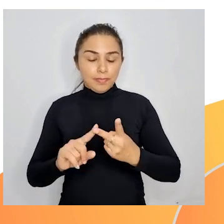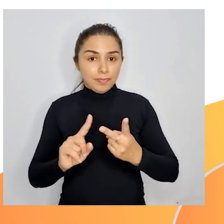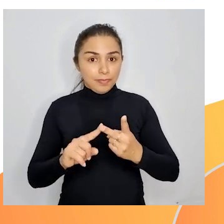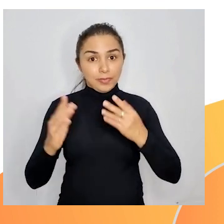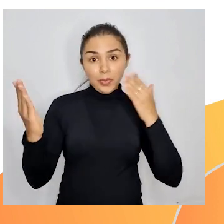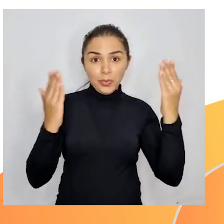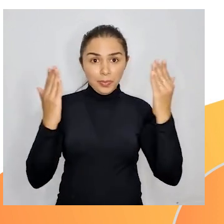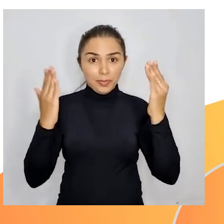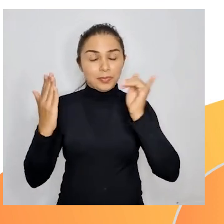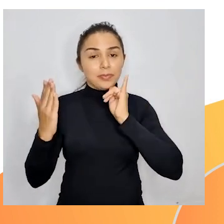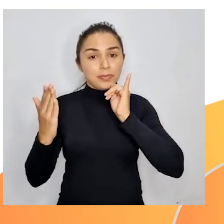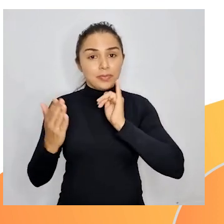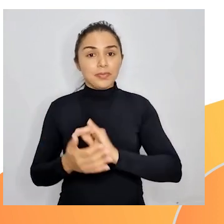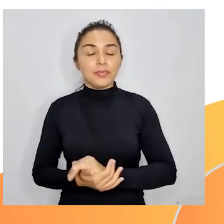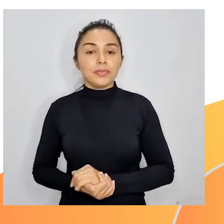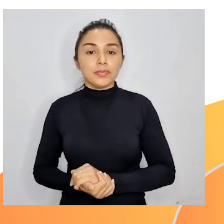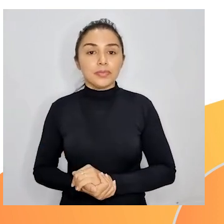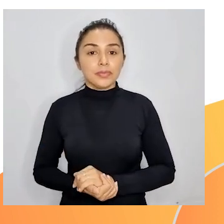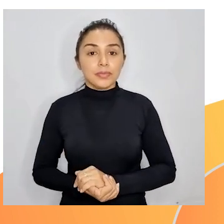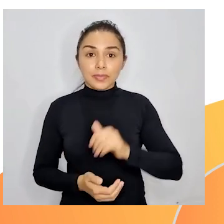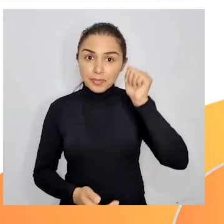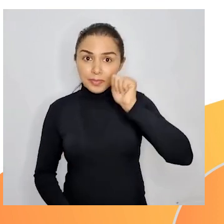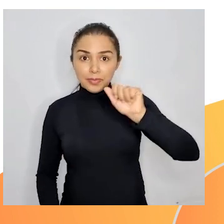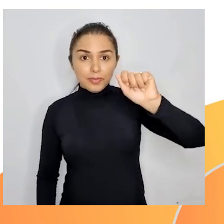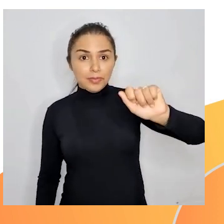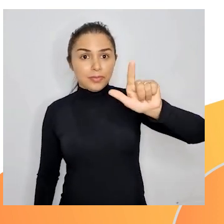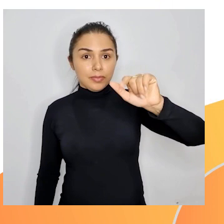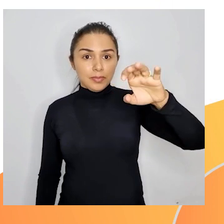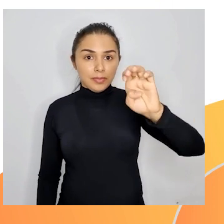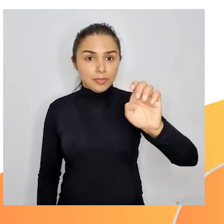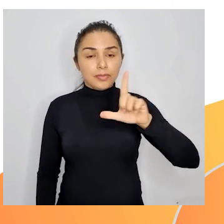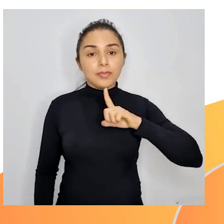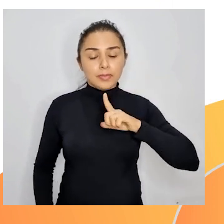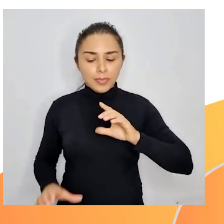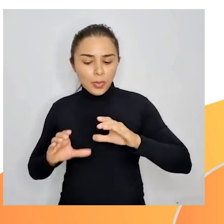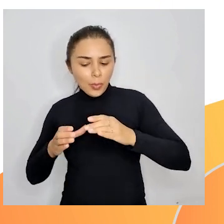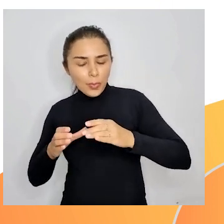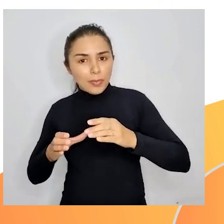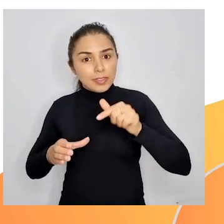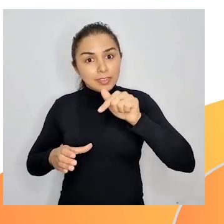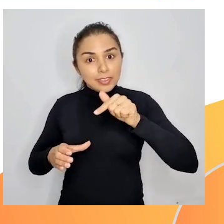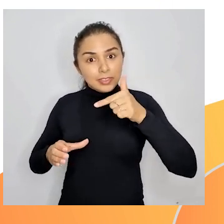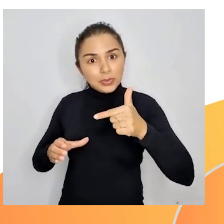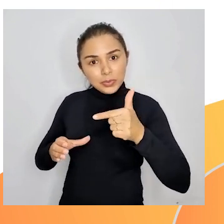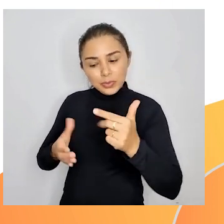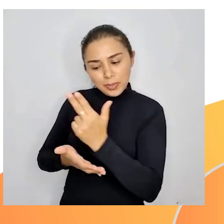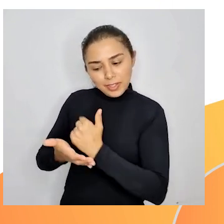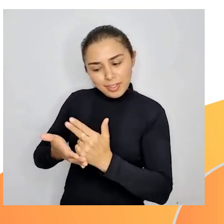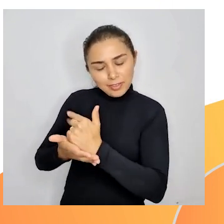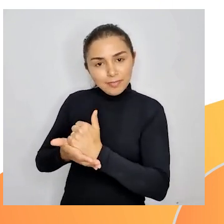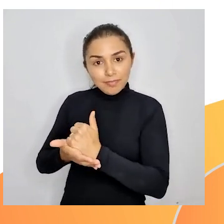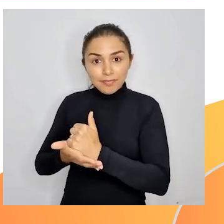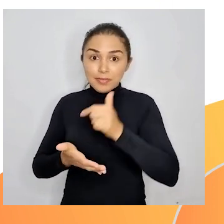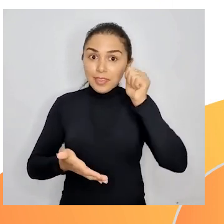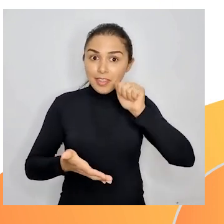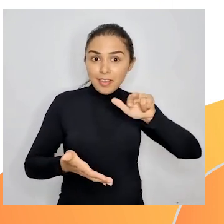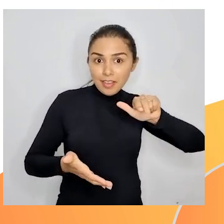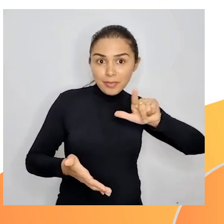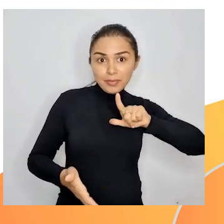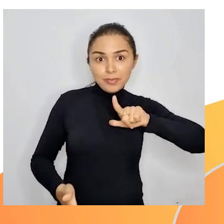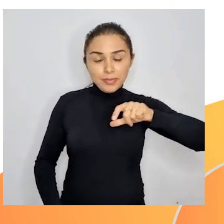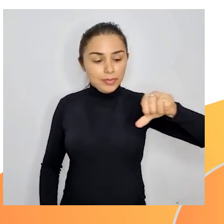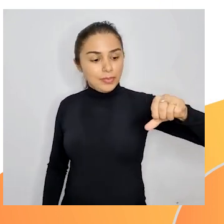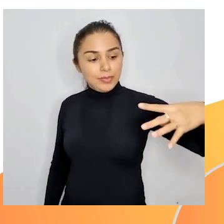ao exemplo. Alice tem uma coleção com 72 figurinhas e sua irmã tem